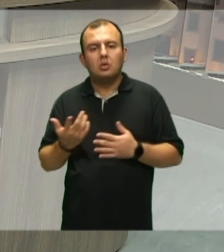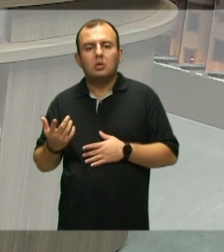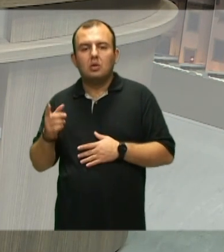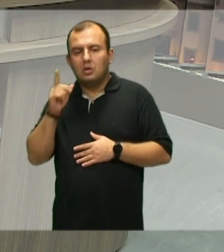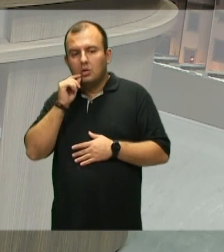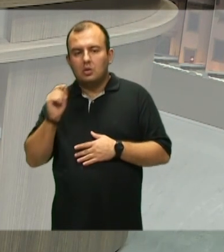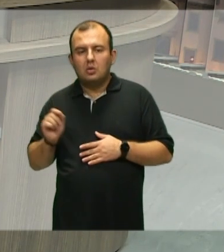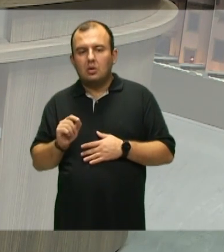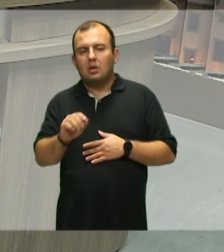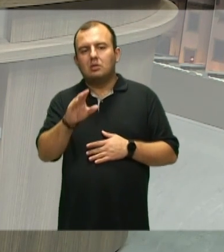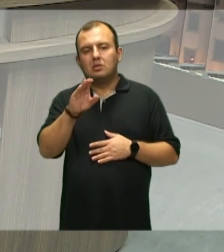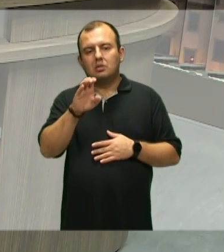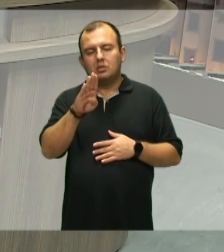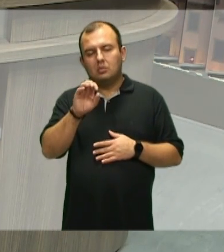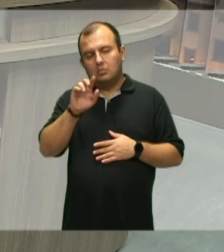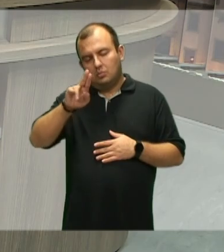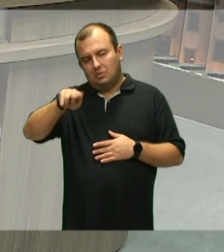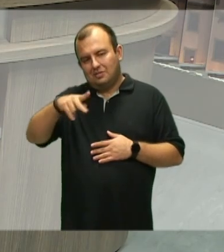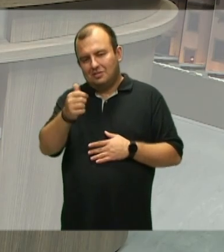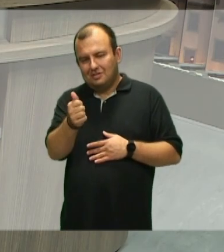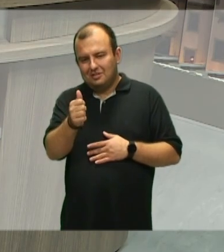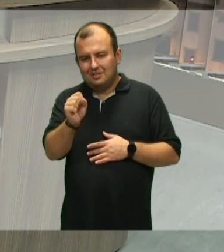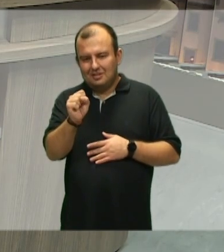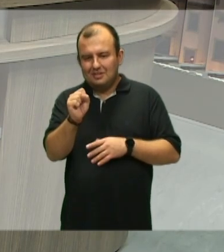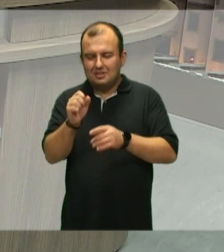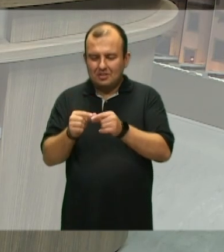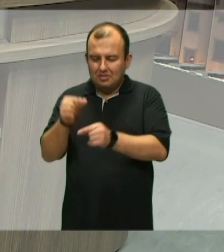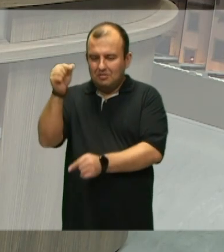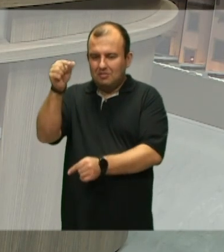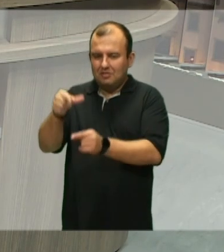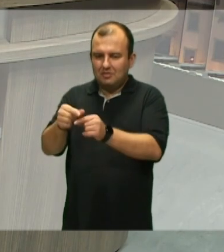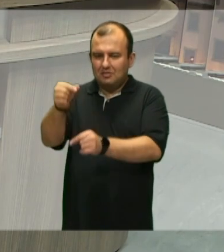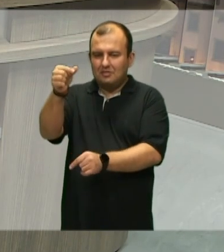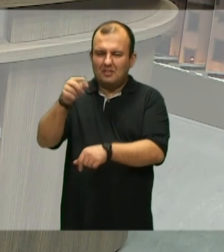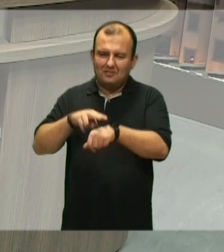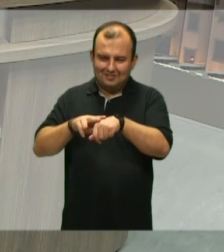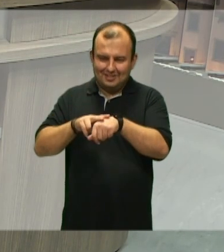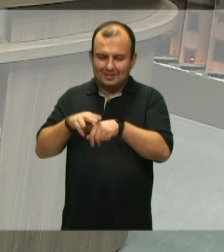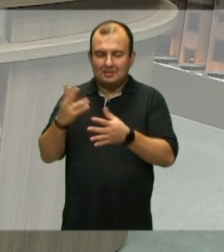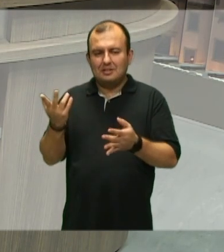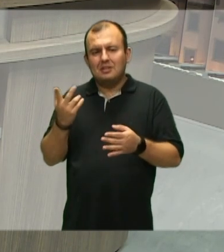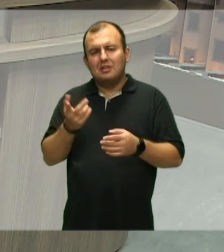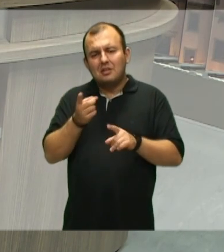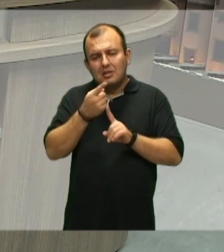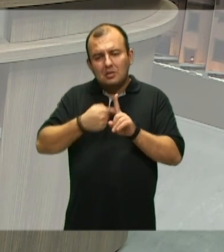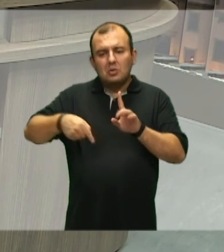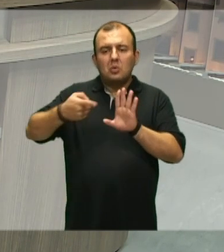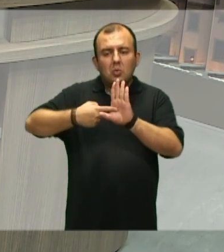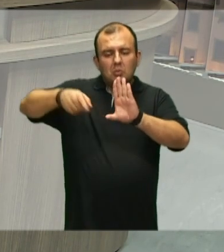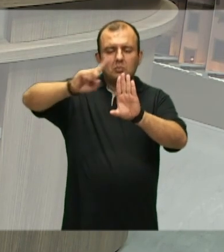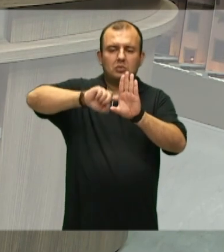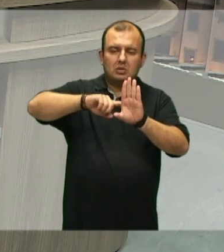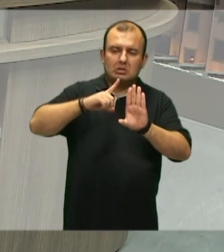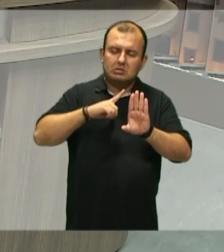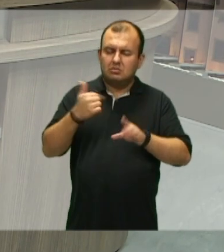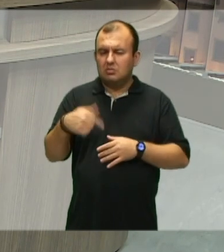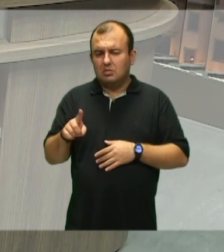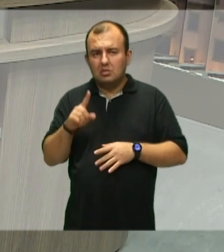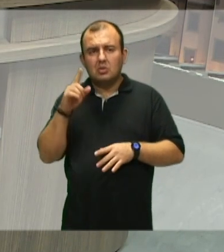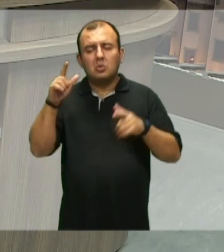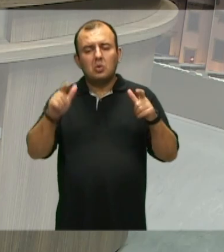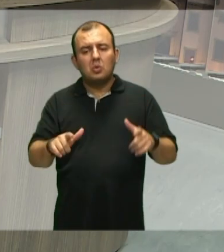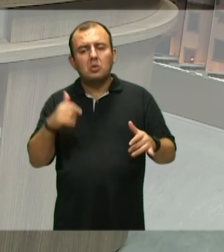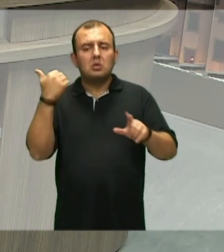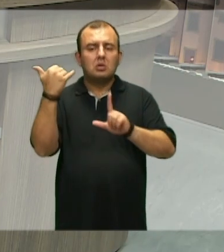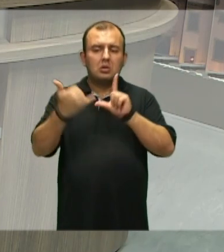das cebolinhas. Né? Não necessariamente tem uma moral por trás. A criança vai estar ali num